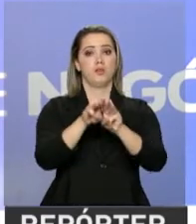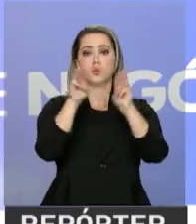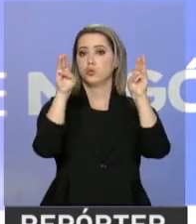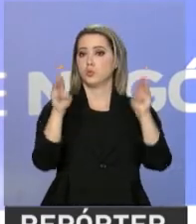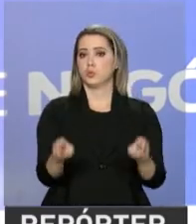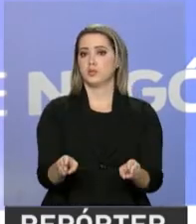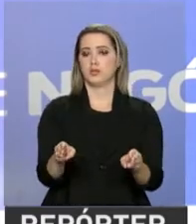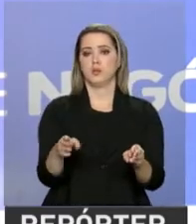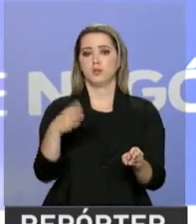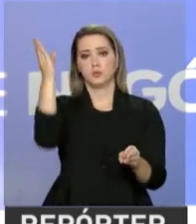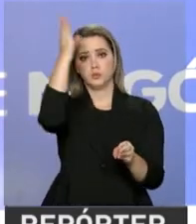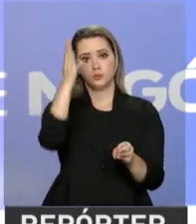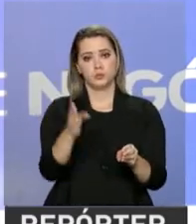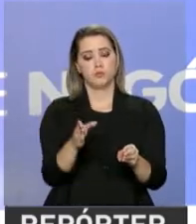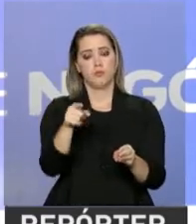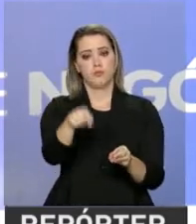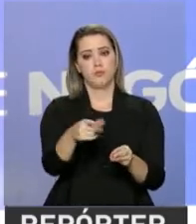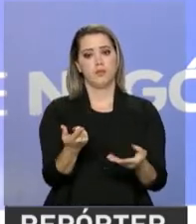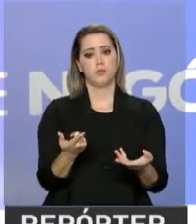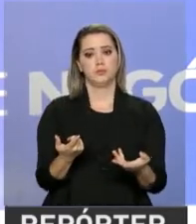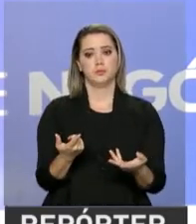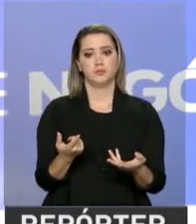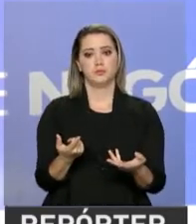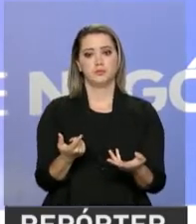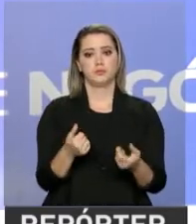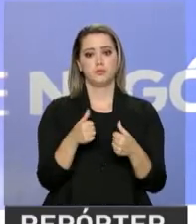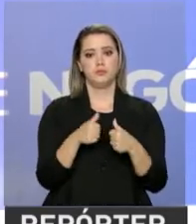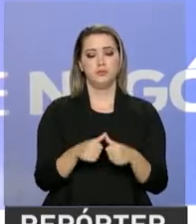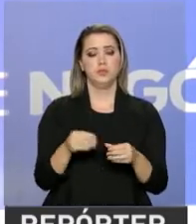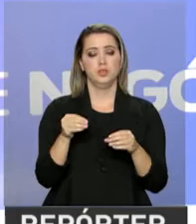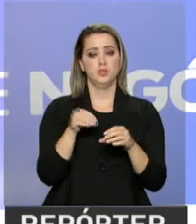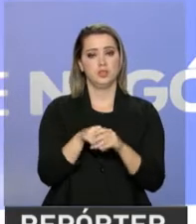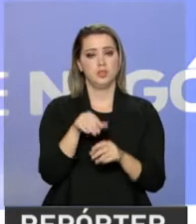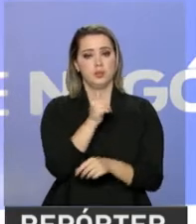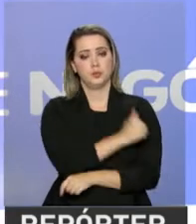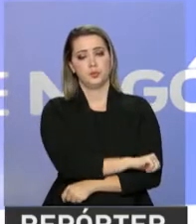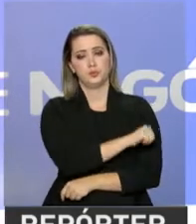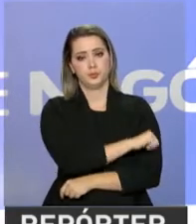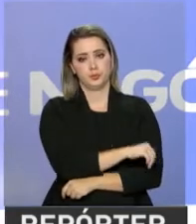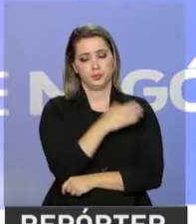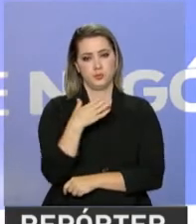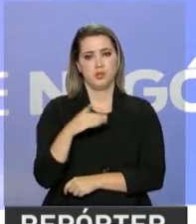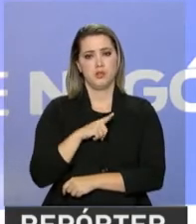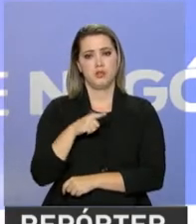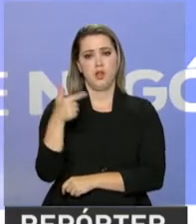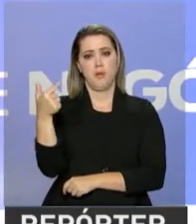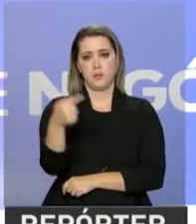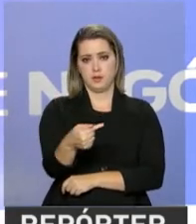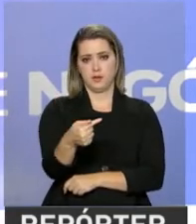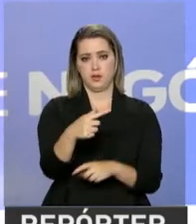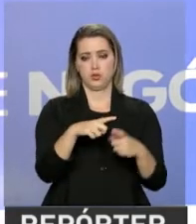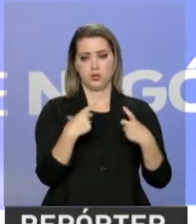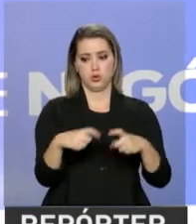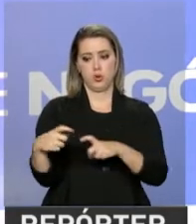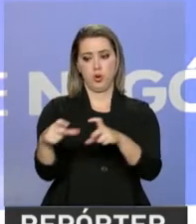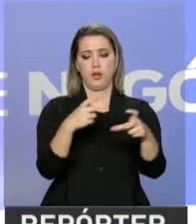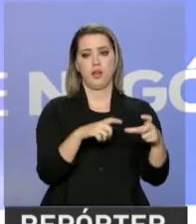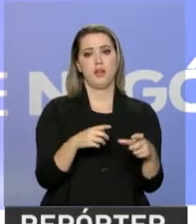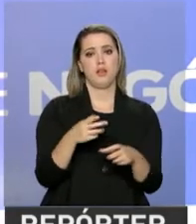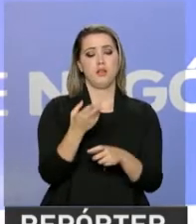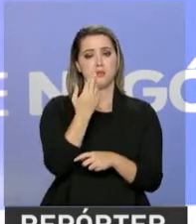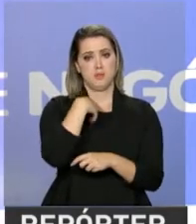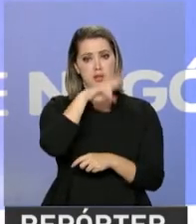grande empresa brasileira aqui dá que está instalada no rio de janeiro temos sete áreas para restaurantes